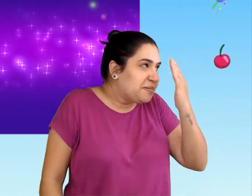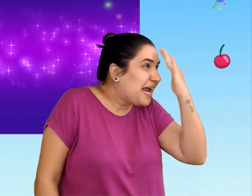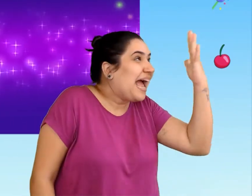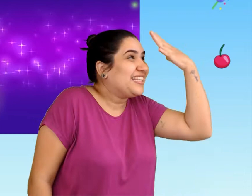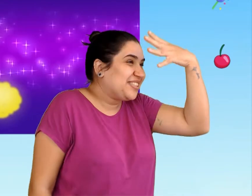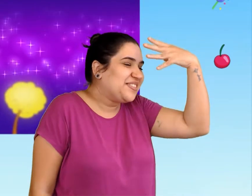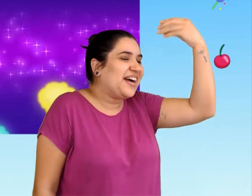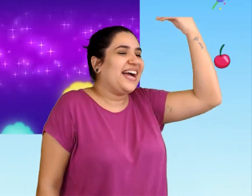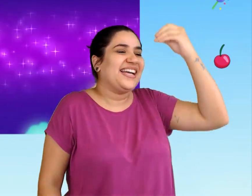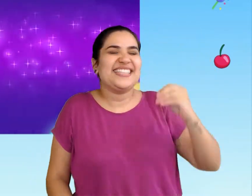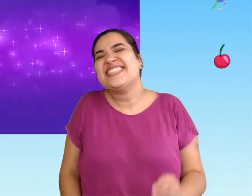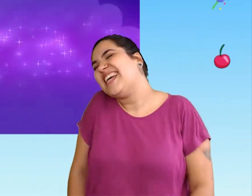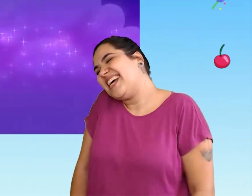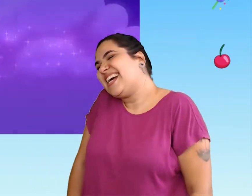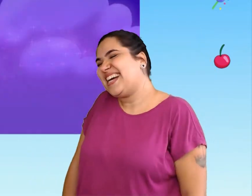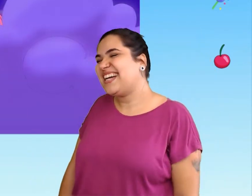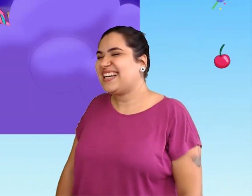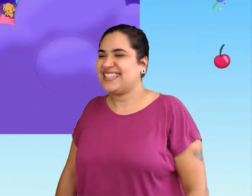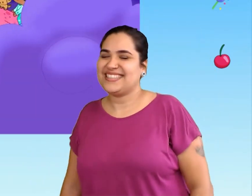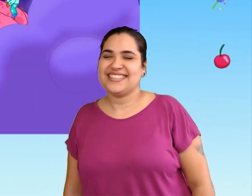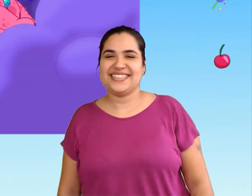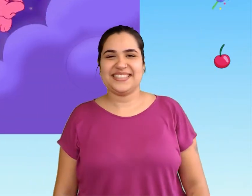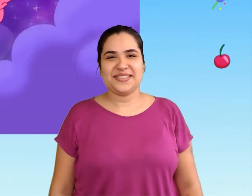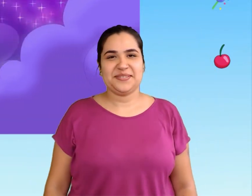Valeu, Chocomark.